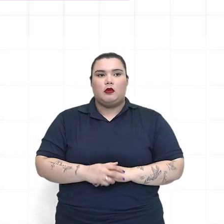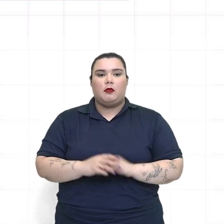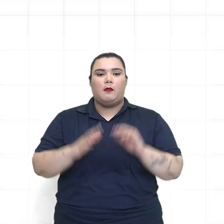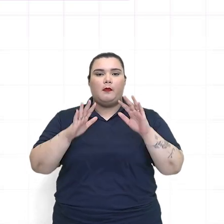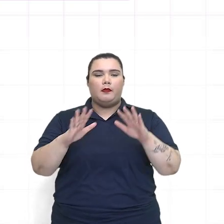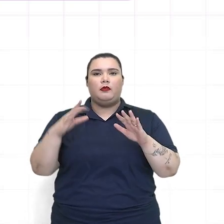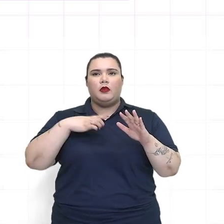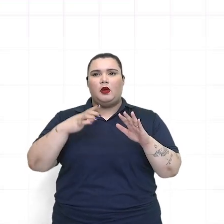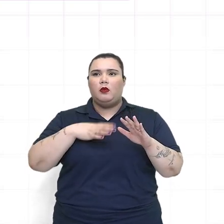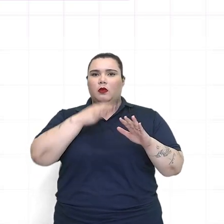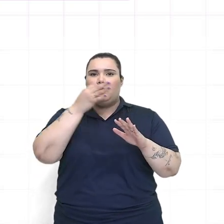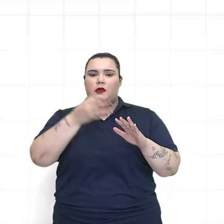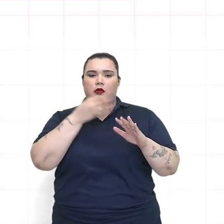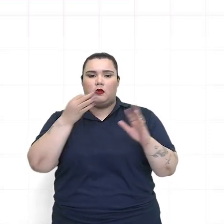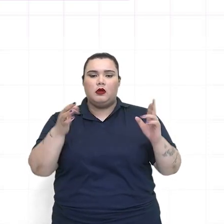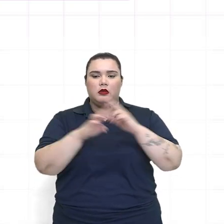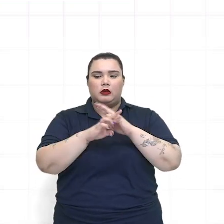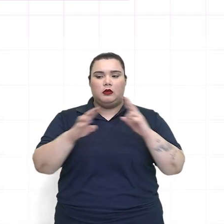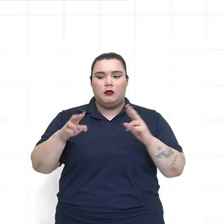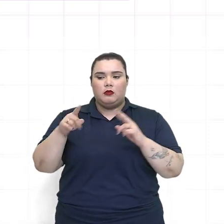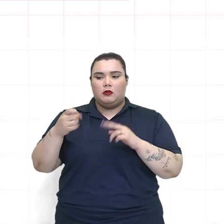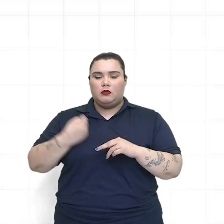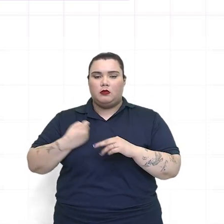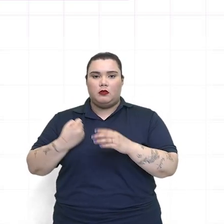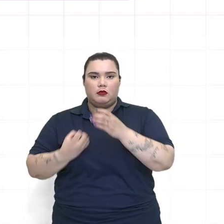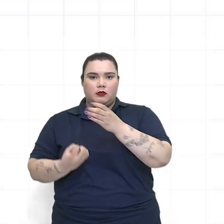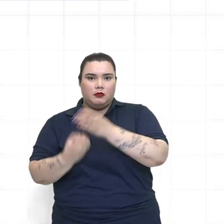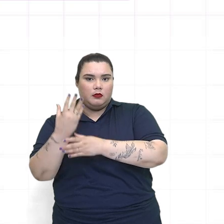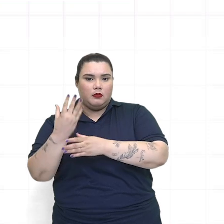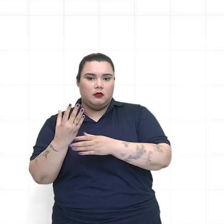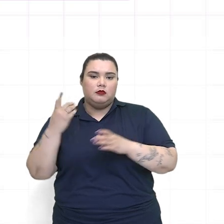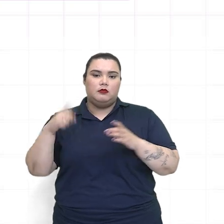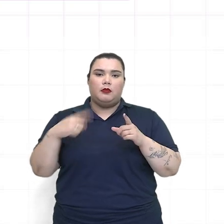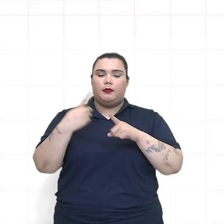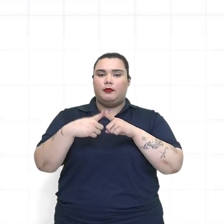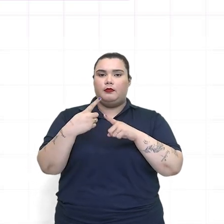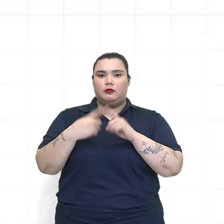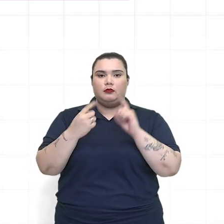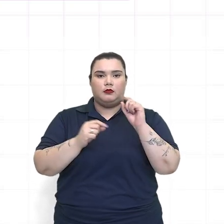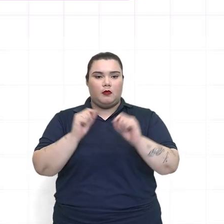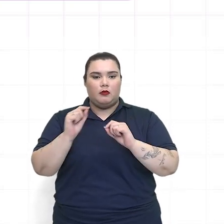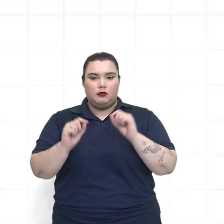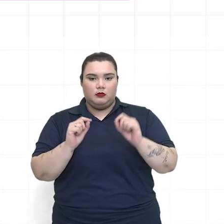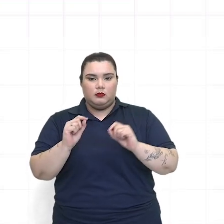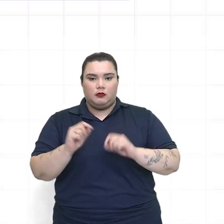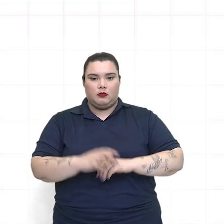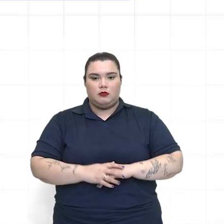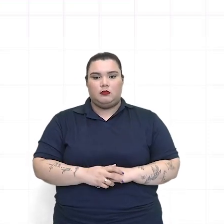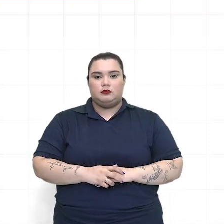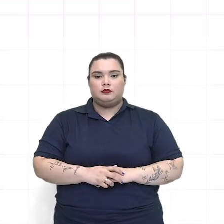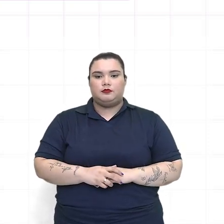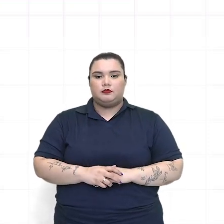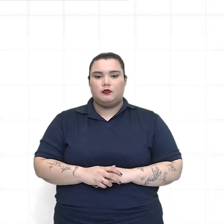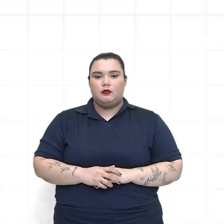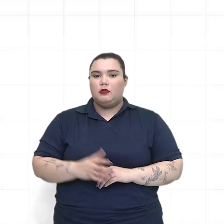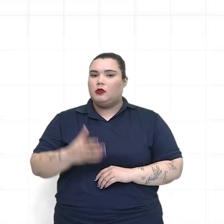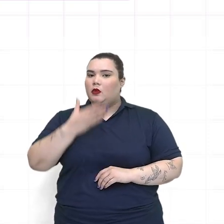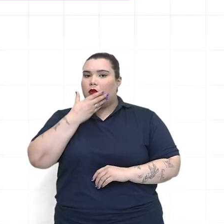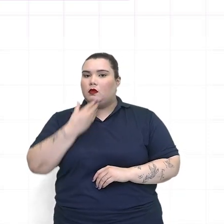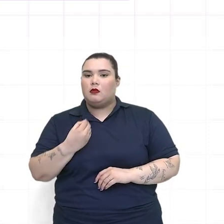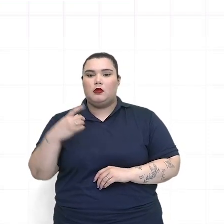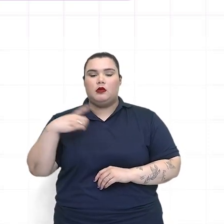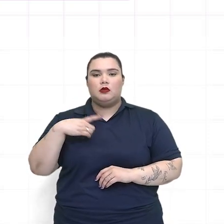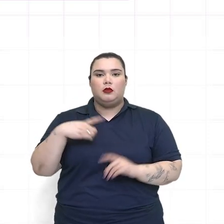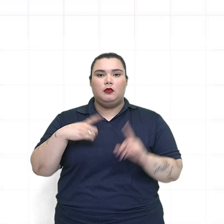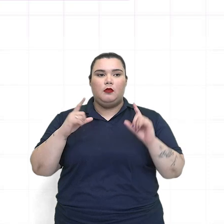relação à origem dos números, né, se deu, como foi falado agora há pouco, do homem ter aí